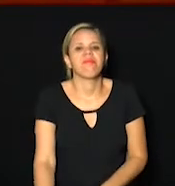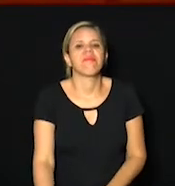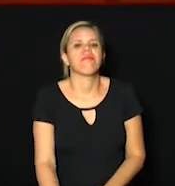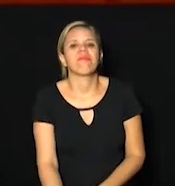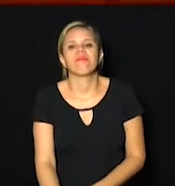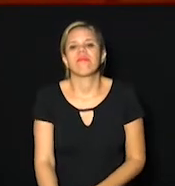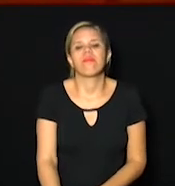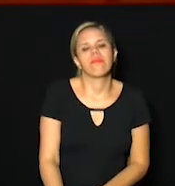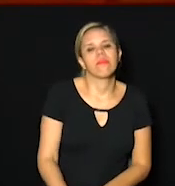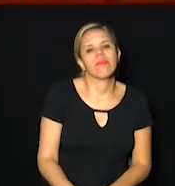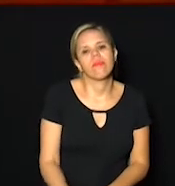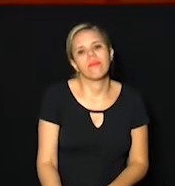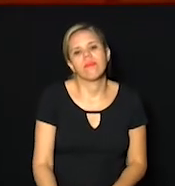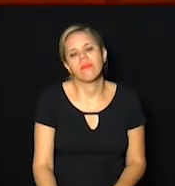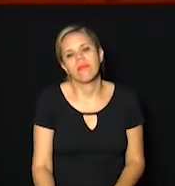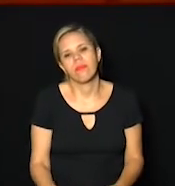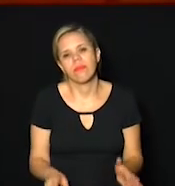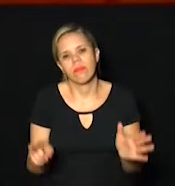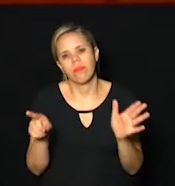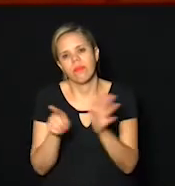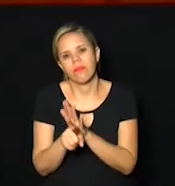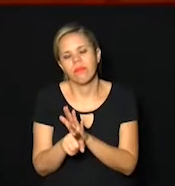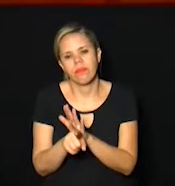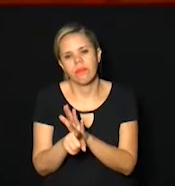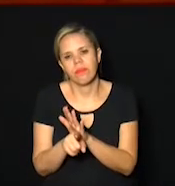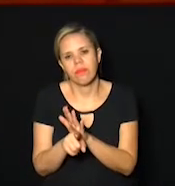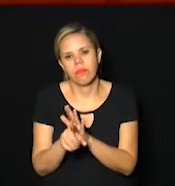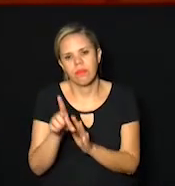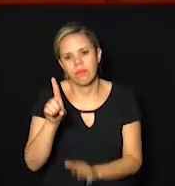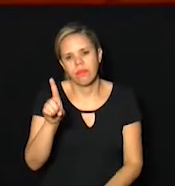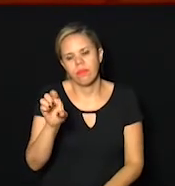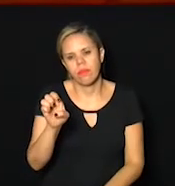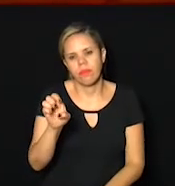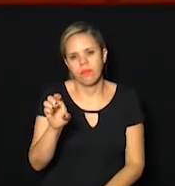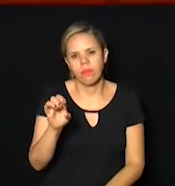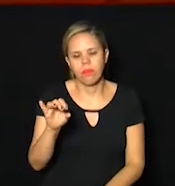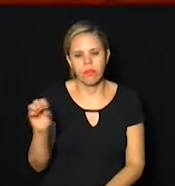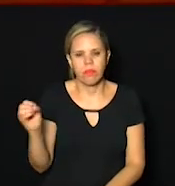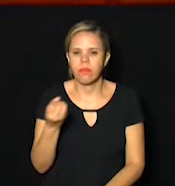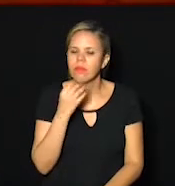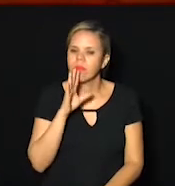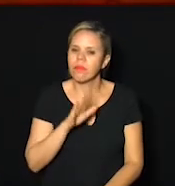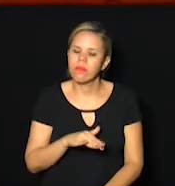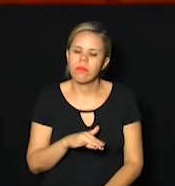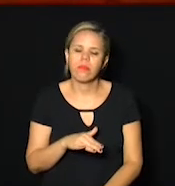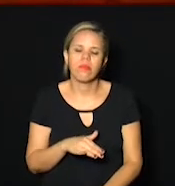ver aqui uma perguntinha que mandaram. O Décio está dizendo, boa tarde, Décio.